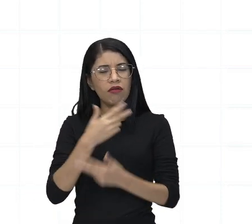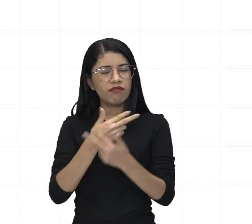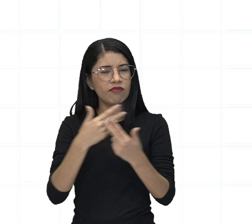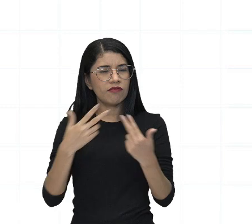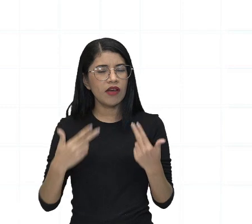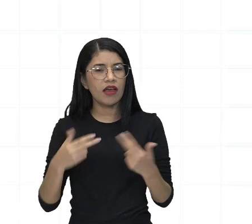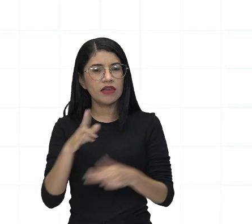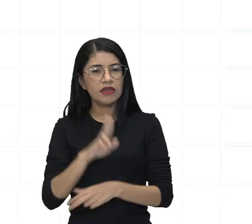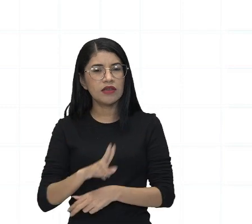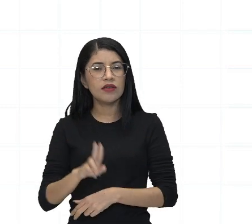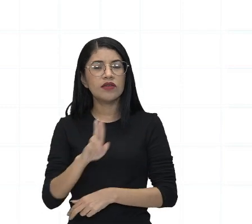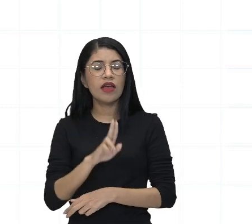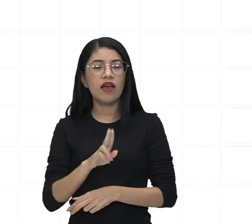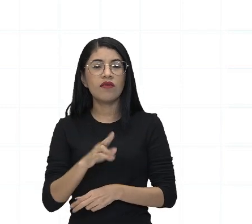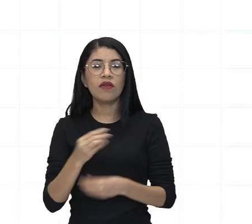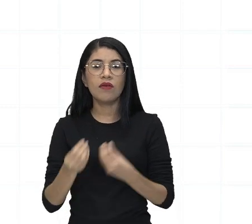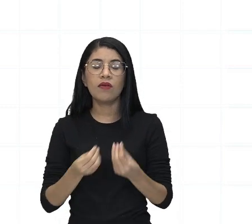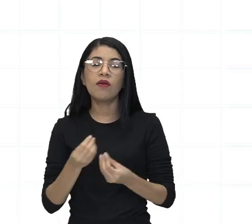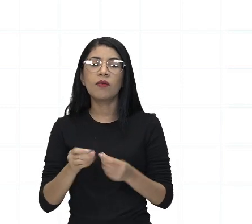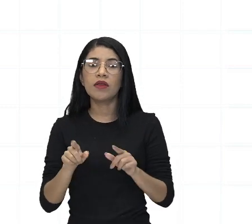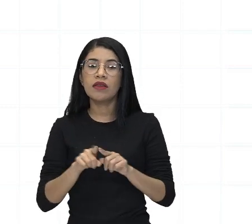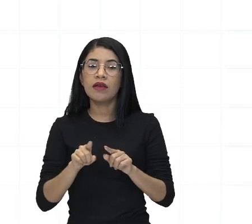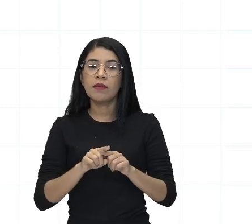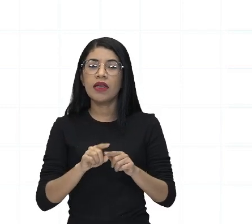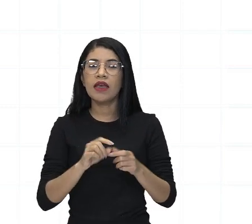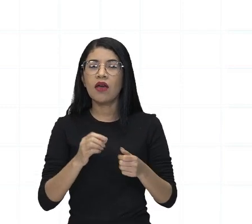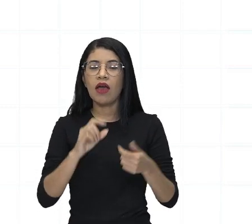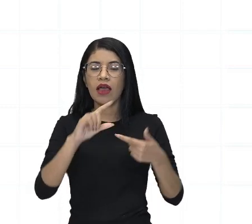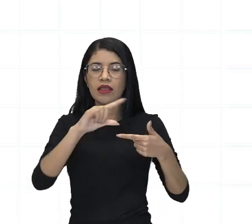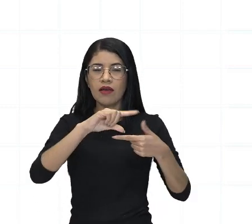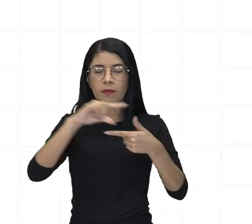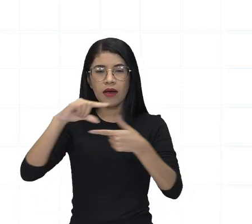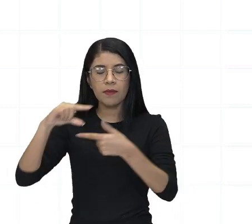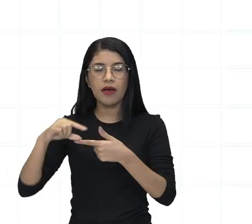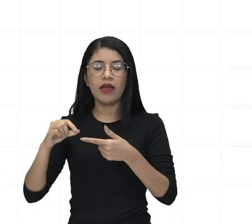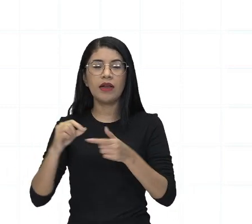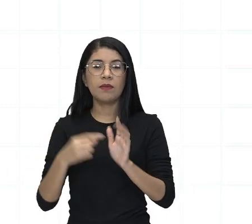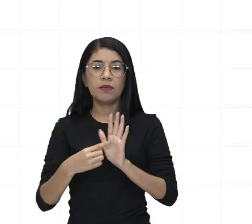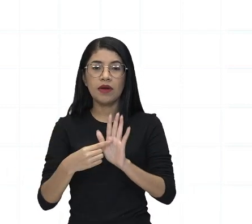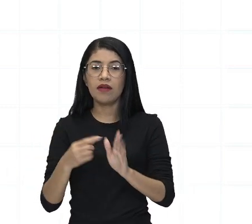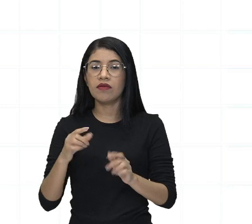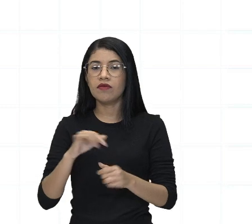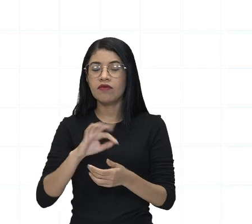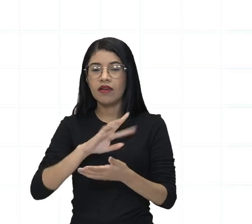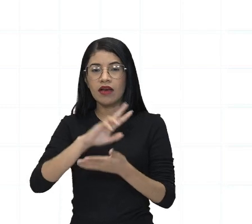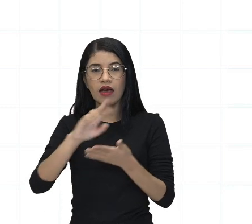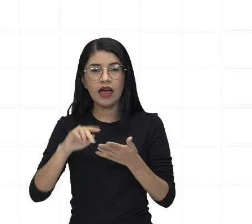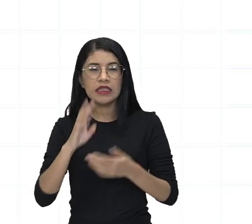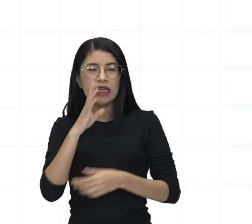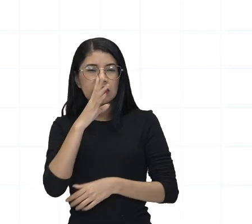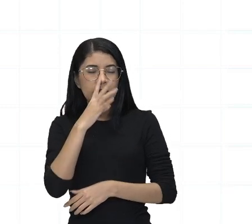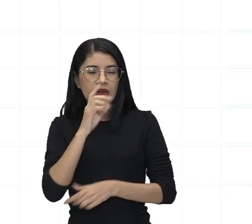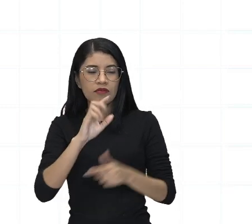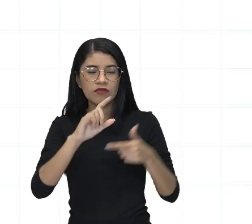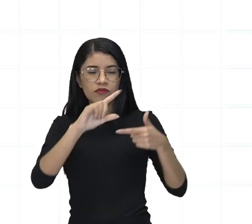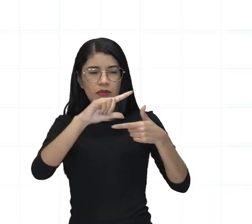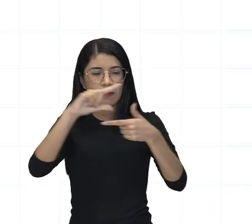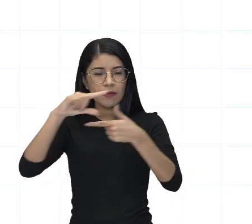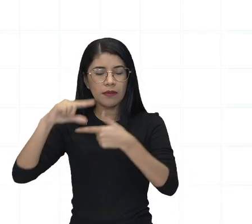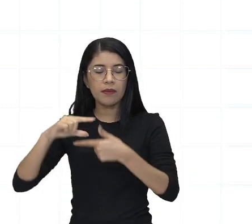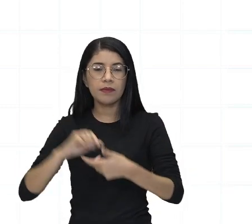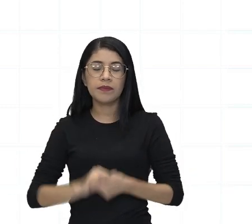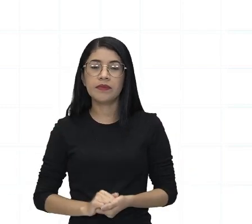explorou, através das formas, composições magníficas de grande impacto visual. Então, o pintor